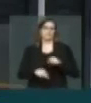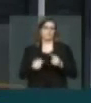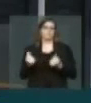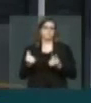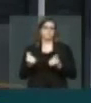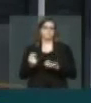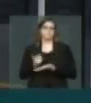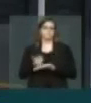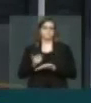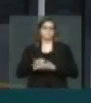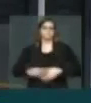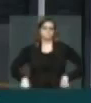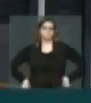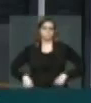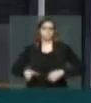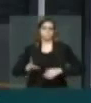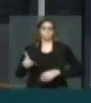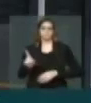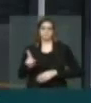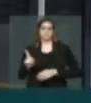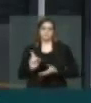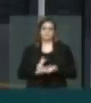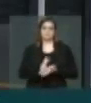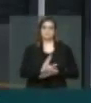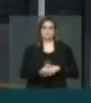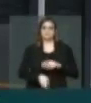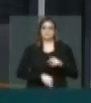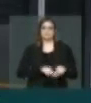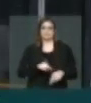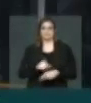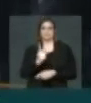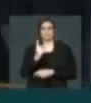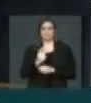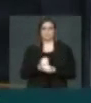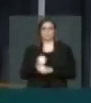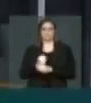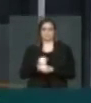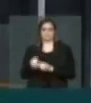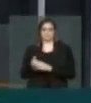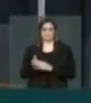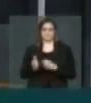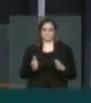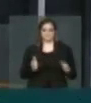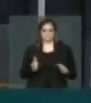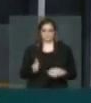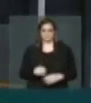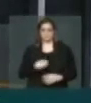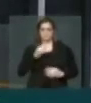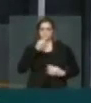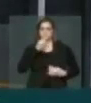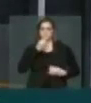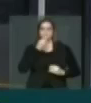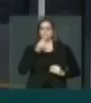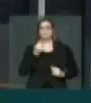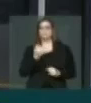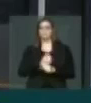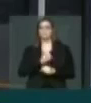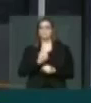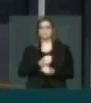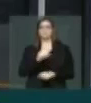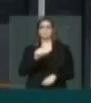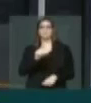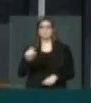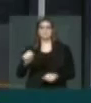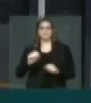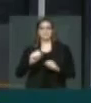com esse recurso usado em 2013 para um ano. Seria possível a construção de 100